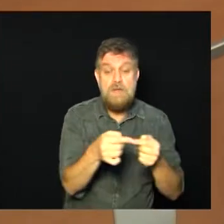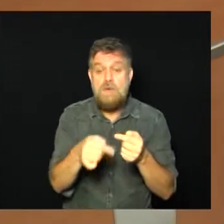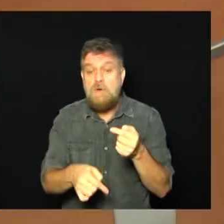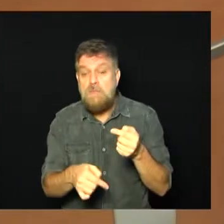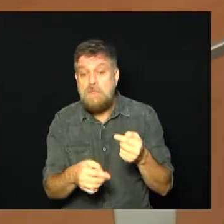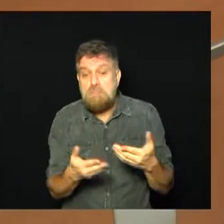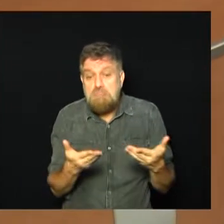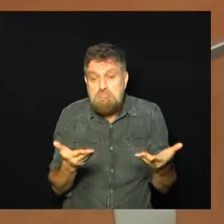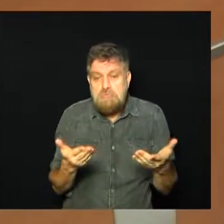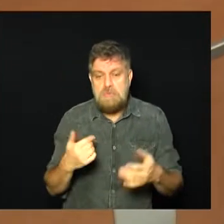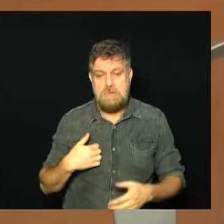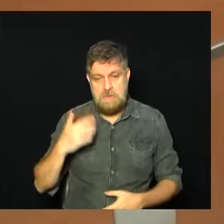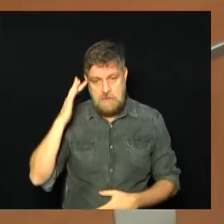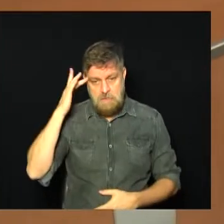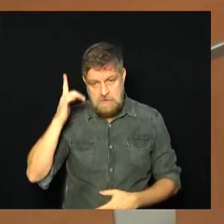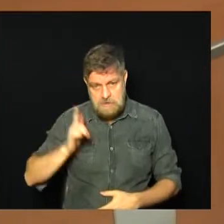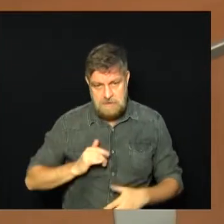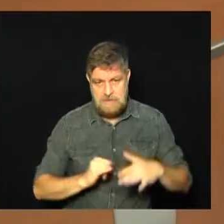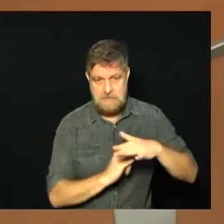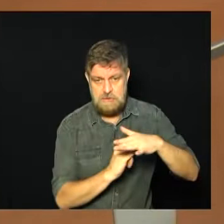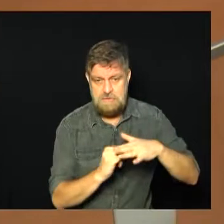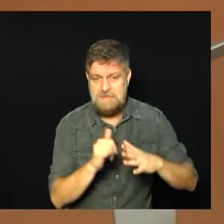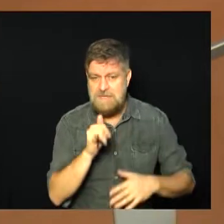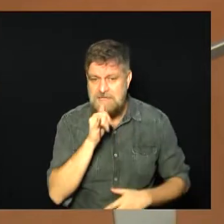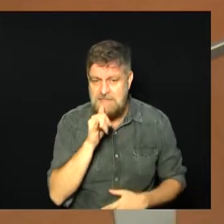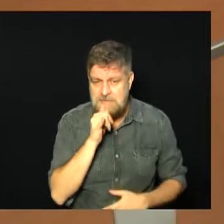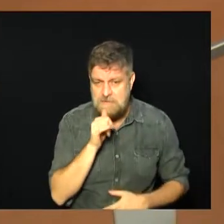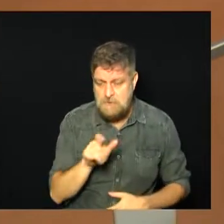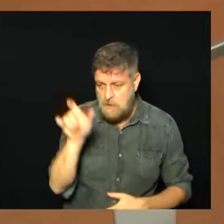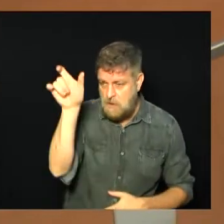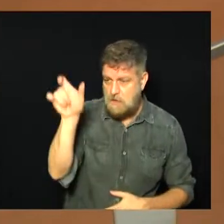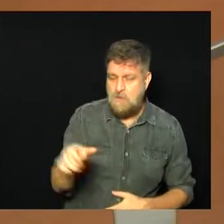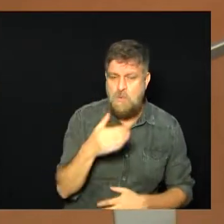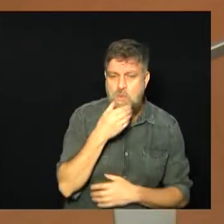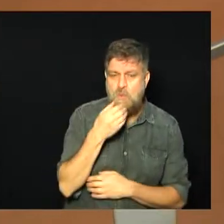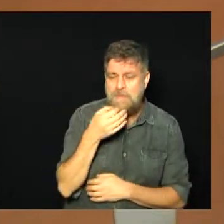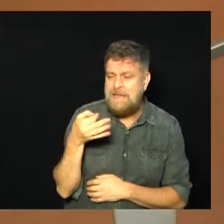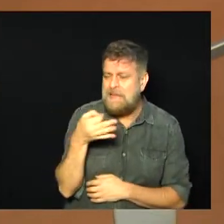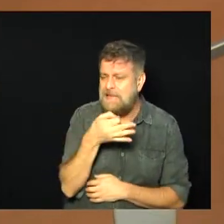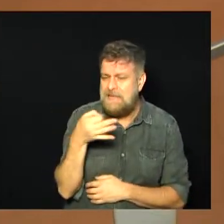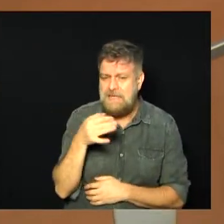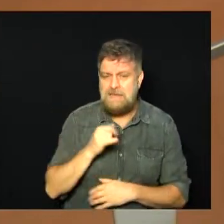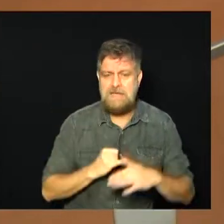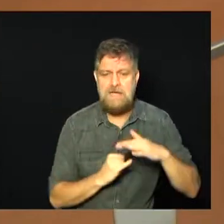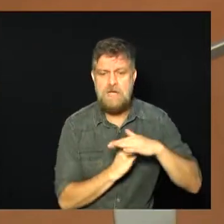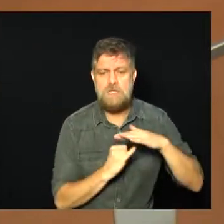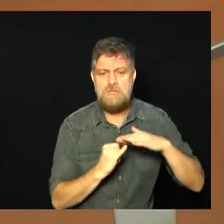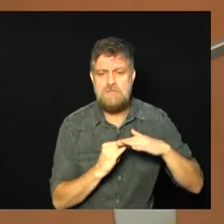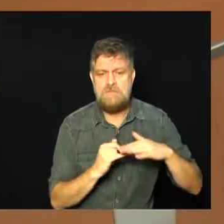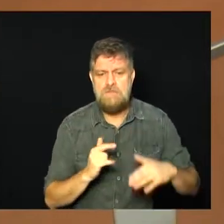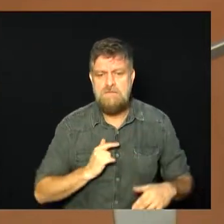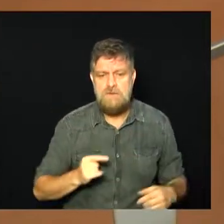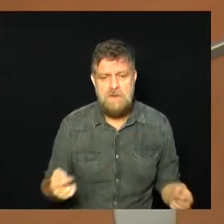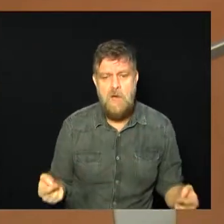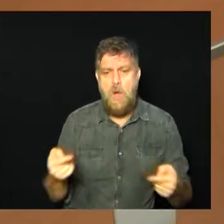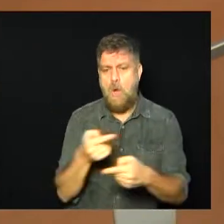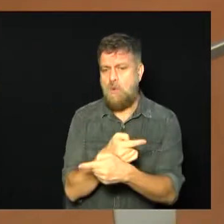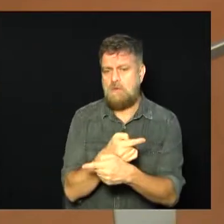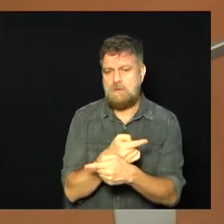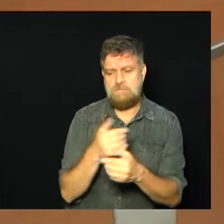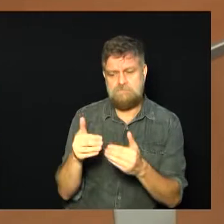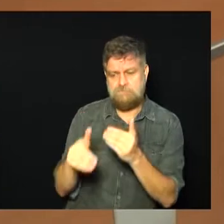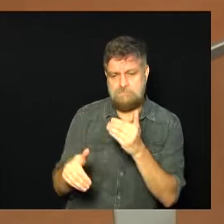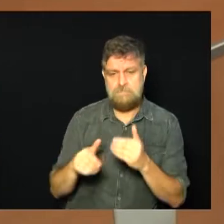porque eu acho que tem instituições, por exemplo, que nem o senhor ali falou, tem algumas instituições que foram contra, né? Mas